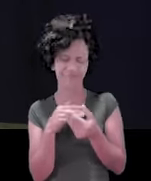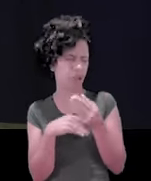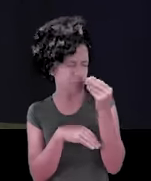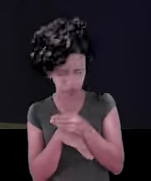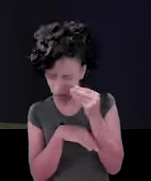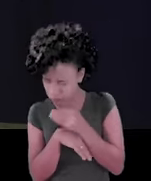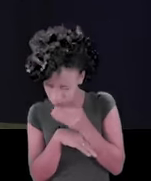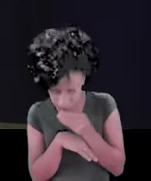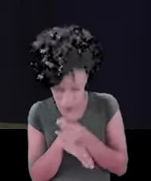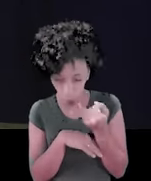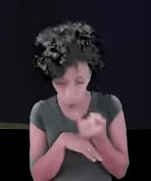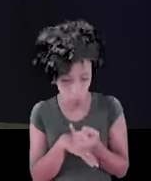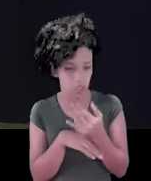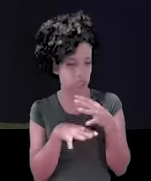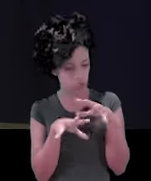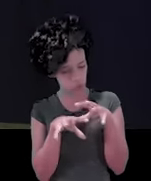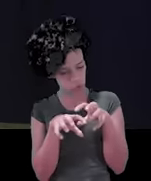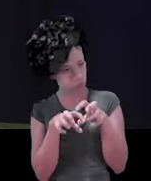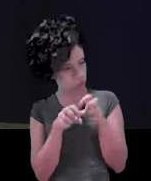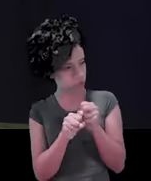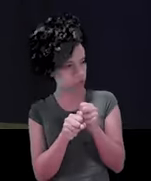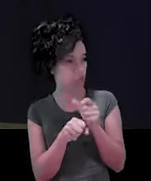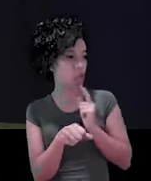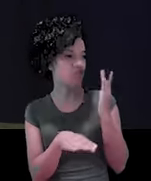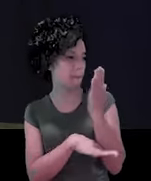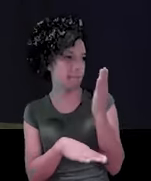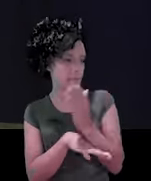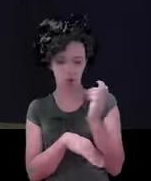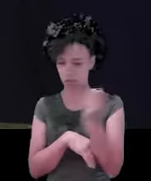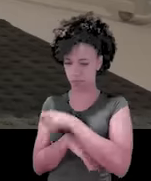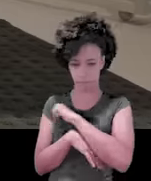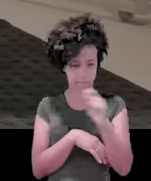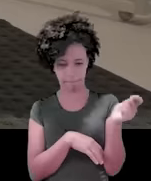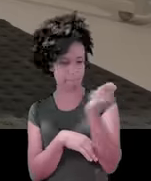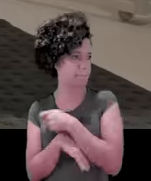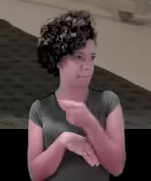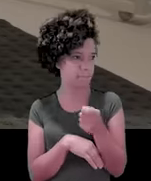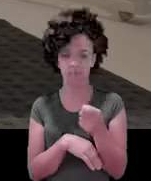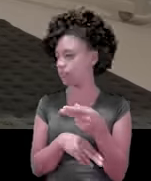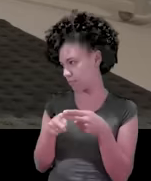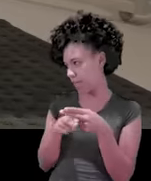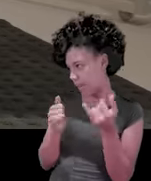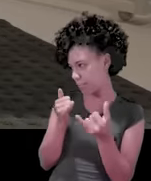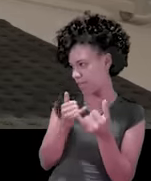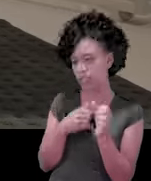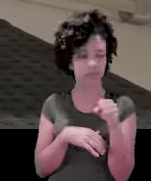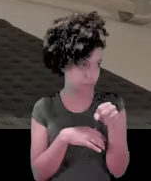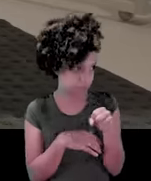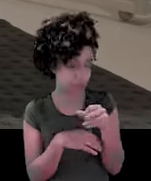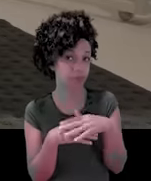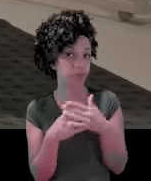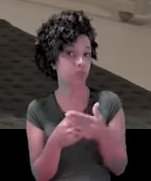fraco muito fraco fraco eu fechava mão naquele pedaço de pau eu tiver de pau que eu ia batendo poder passar pelos lugares ela seu facão na fé